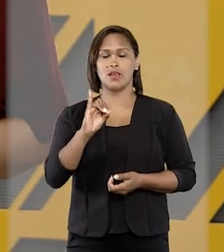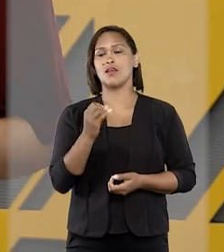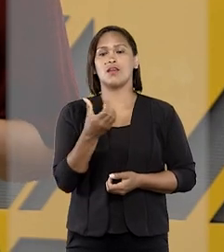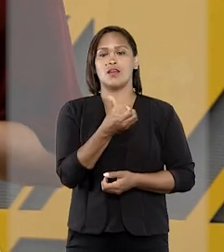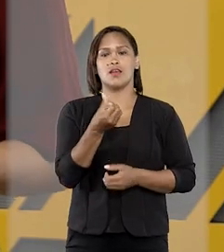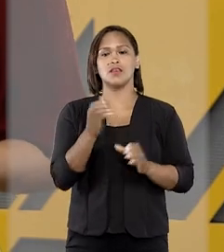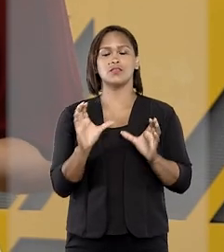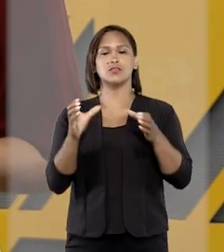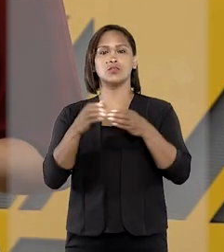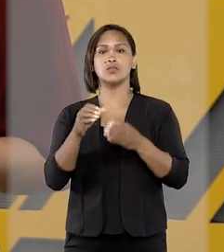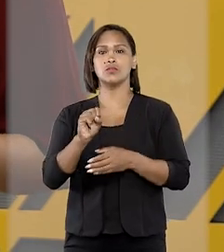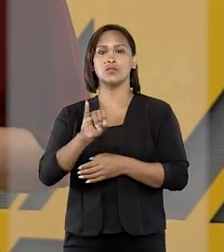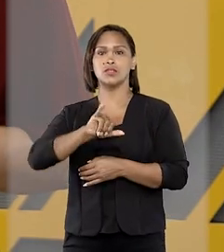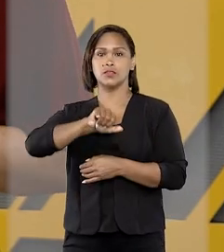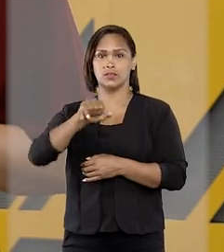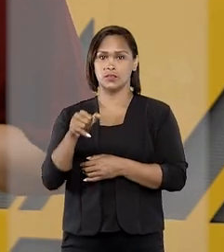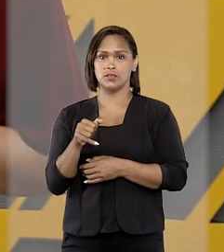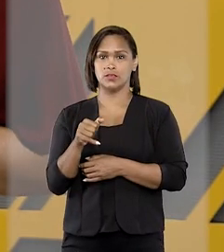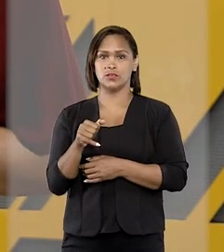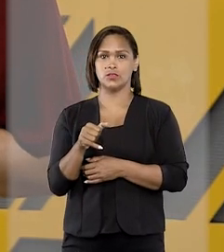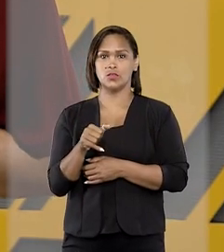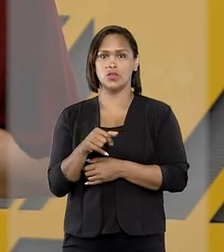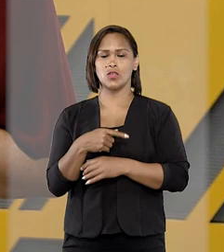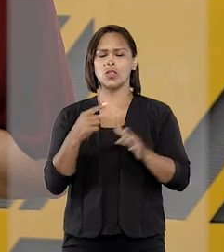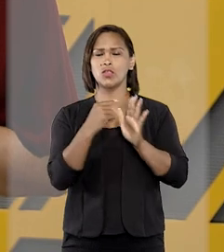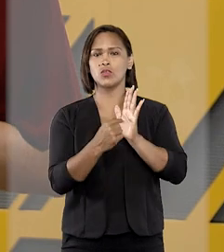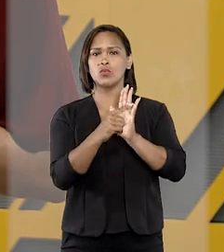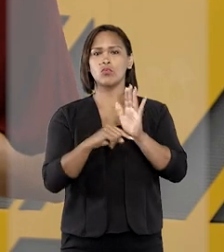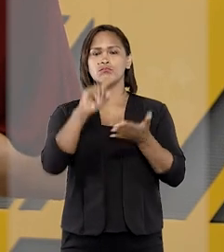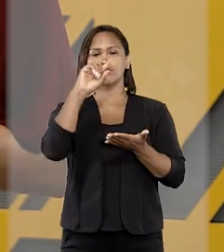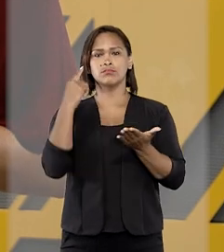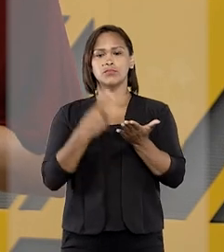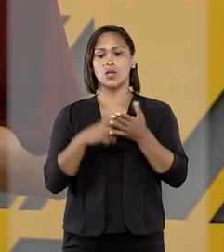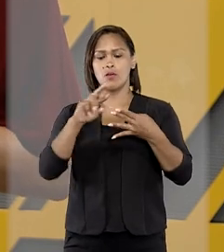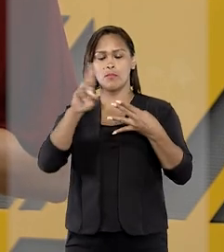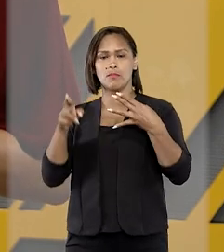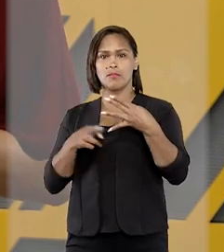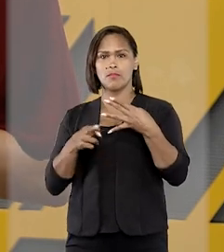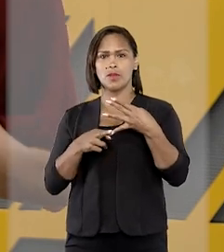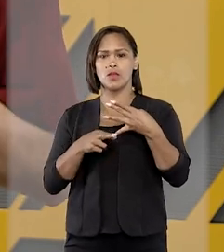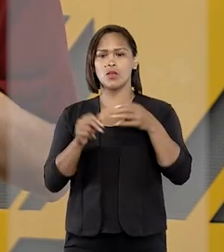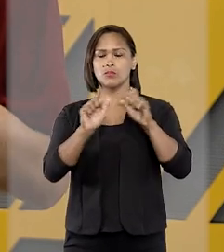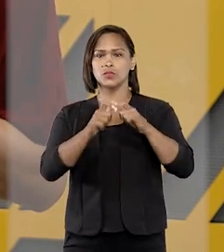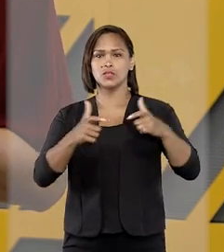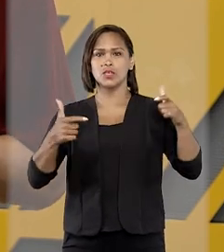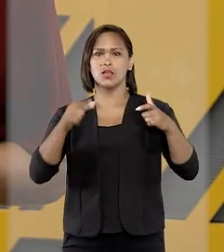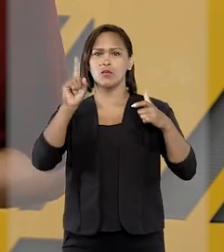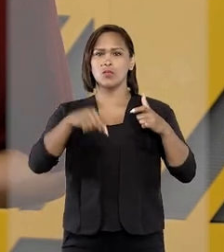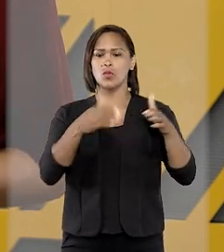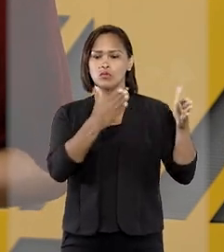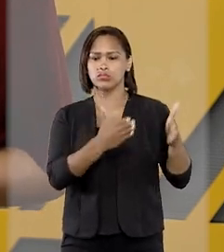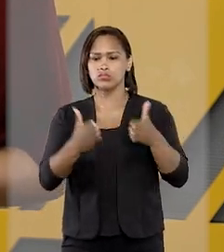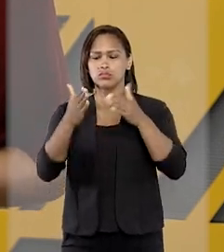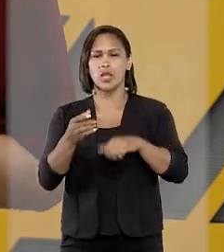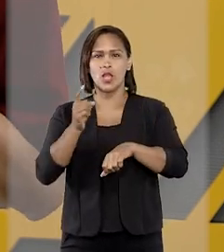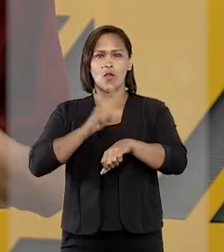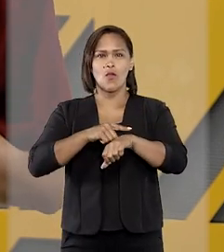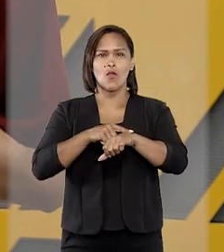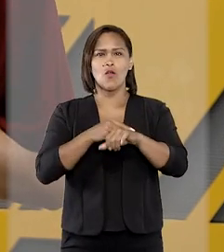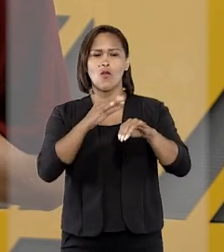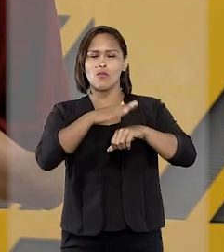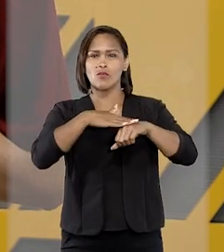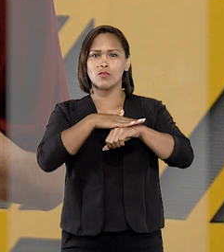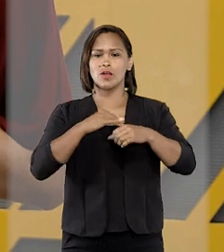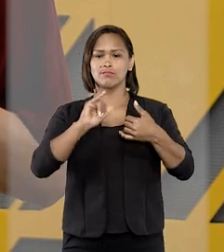Olá! A sexta turma do Superior Tribunal de Justiça anulou decisão de primeiro grau que ampliou o tempo de debates